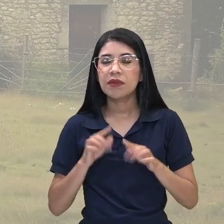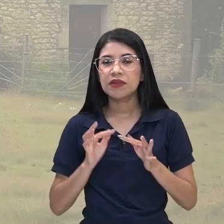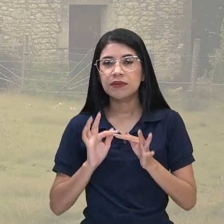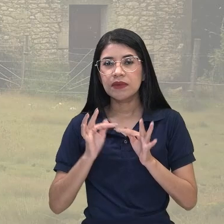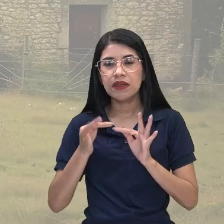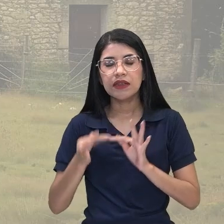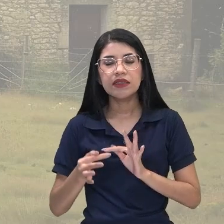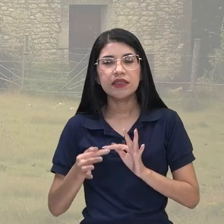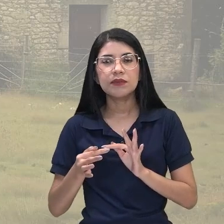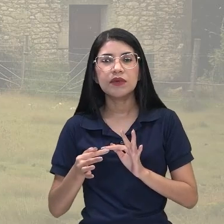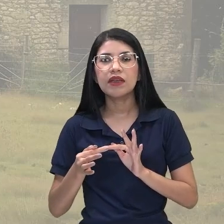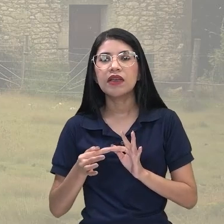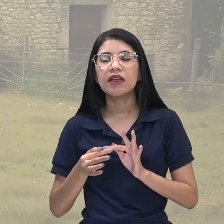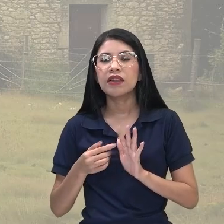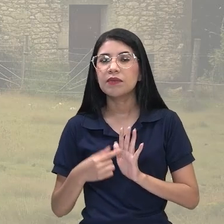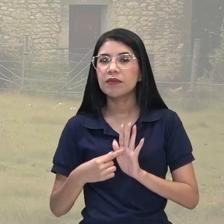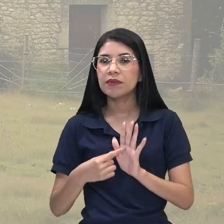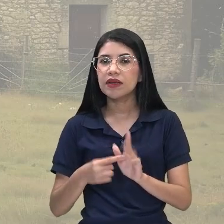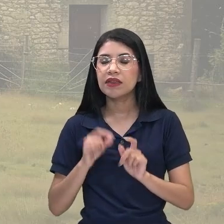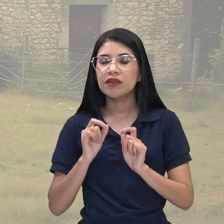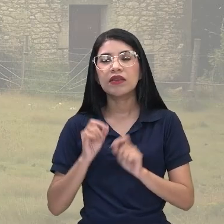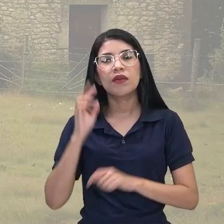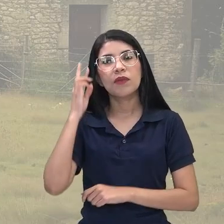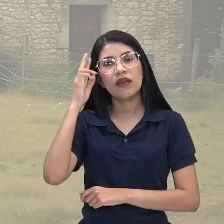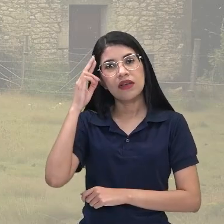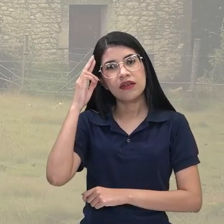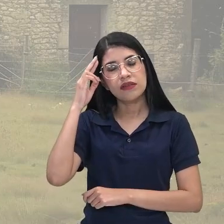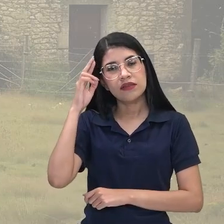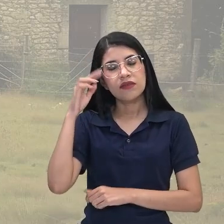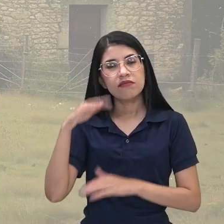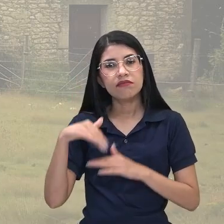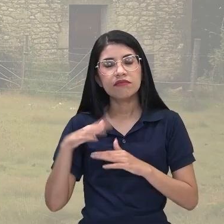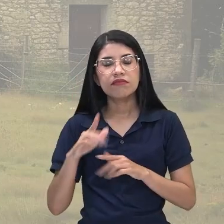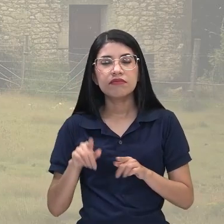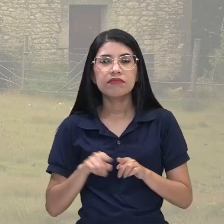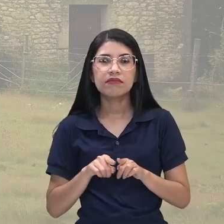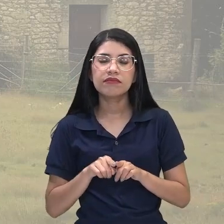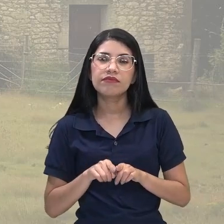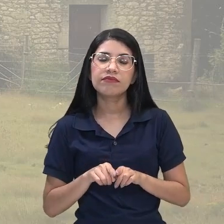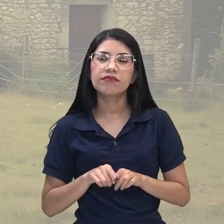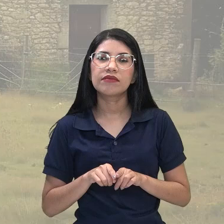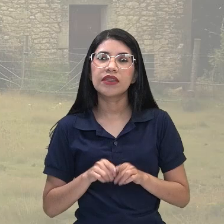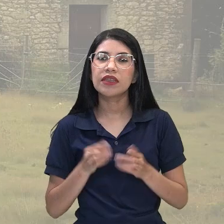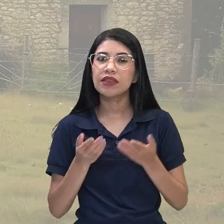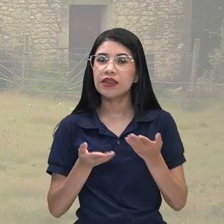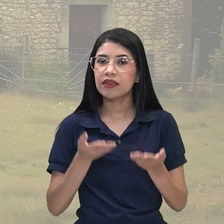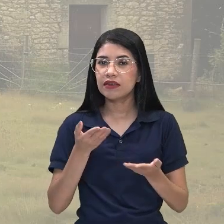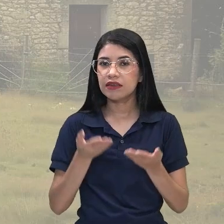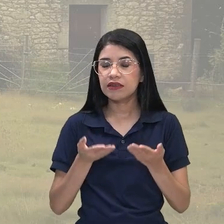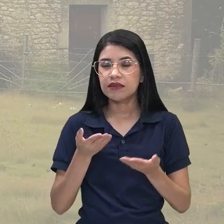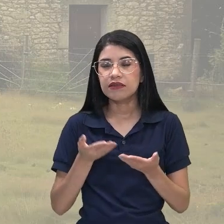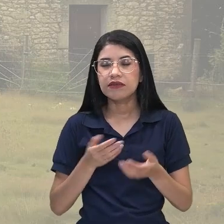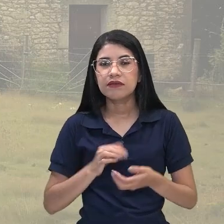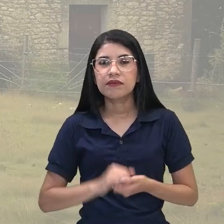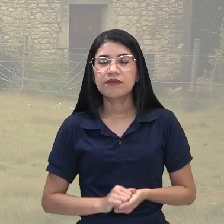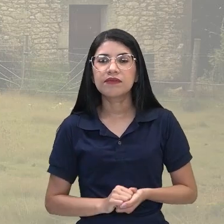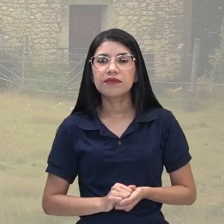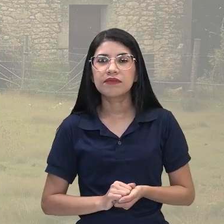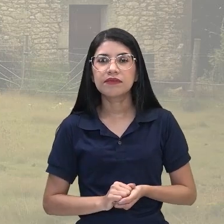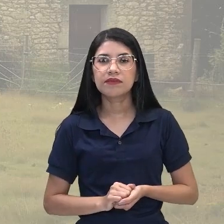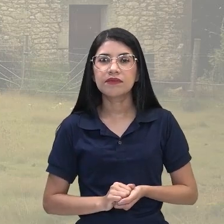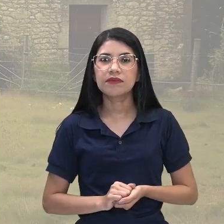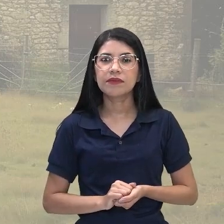para trazer, mais a racionalidade e esse equilíbrio, pensar no que